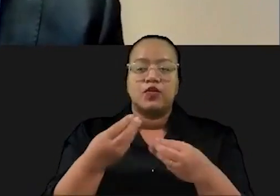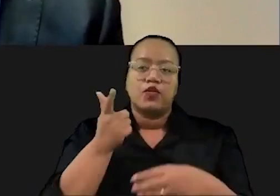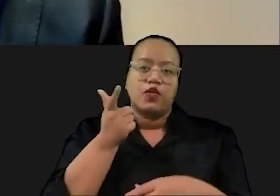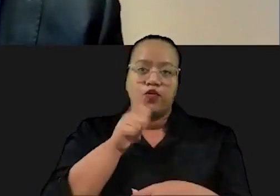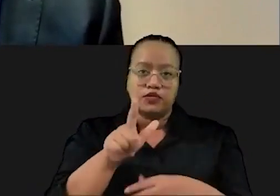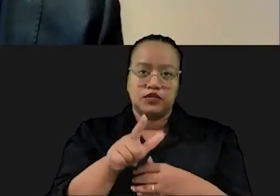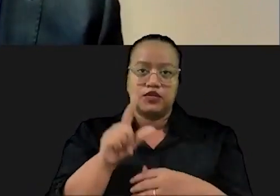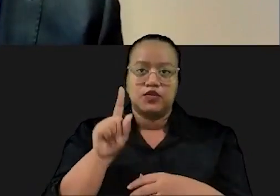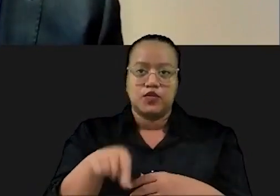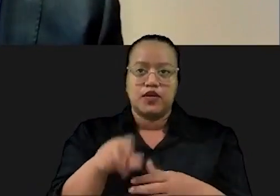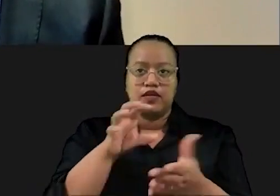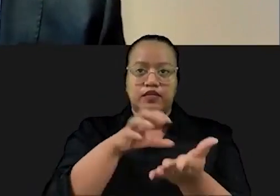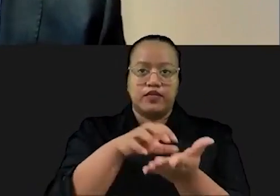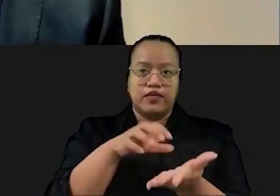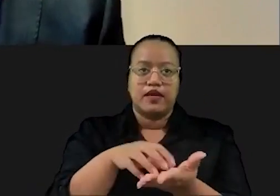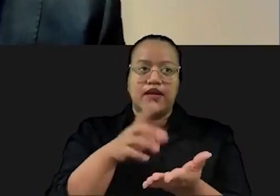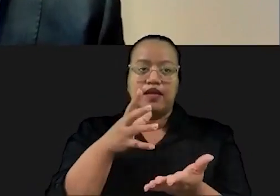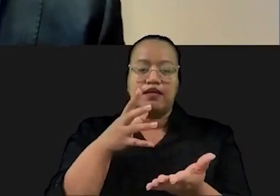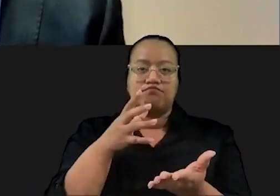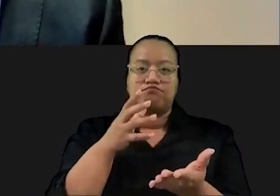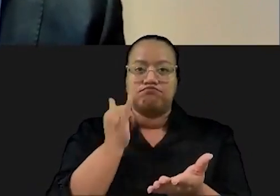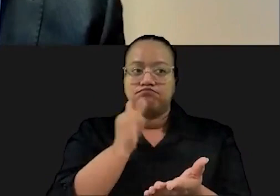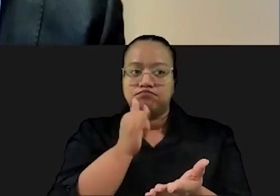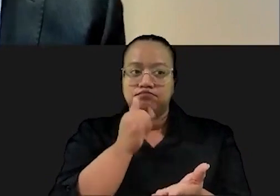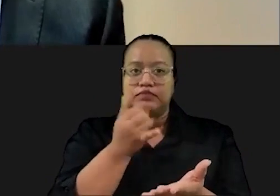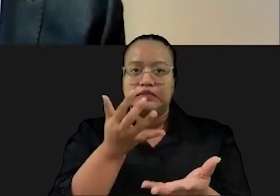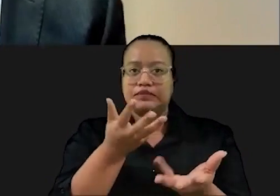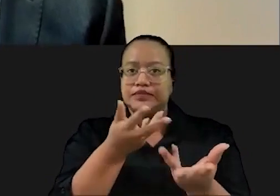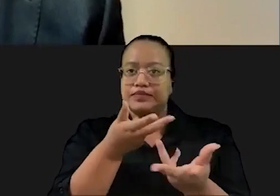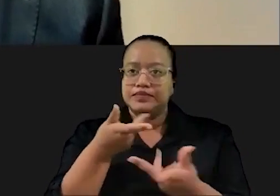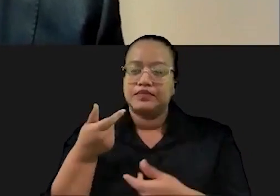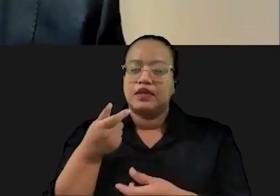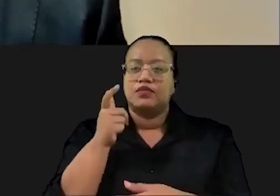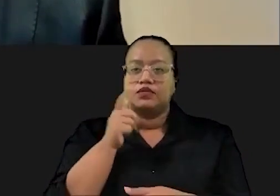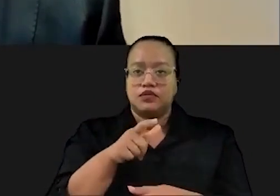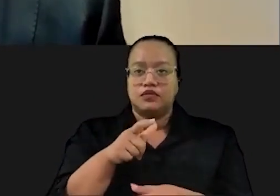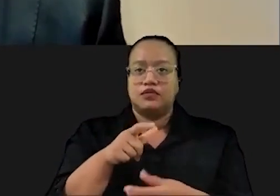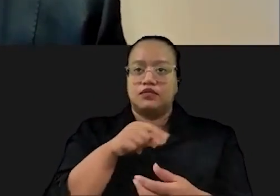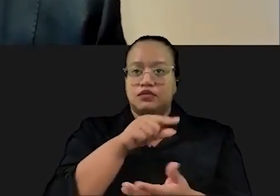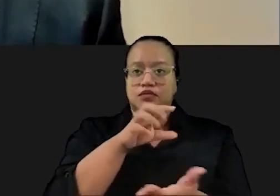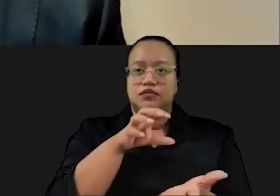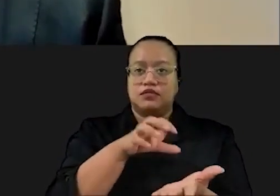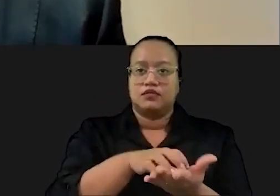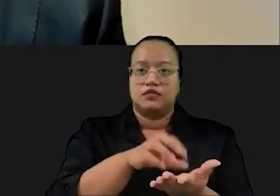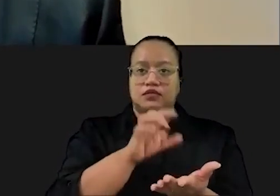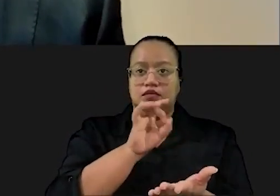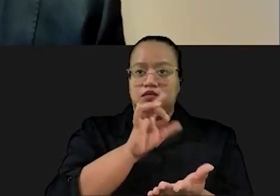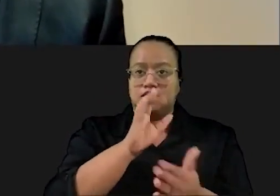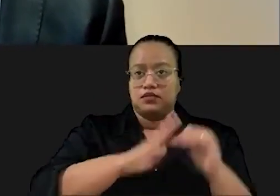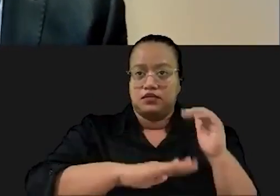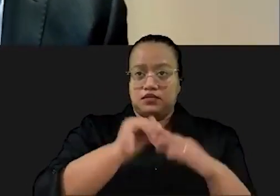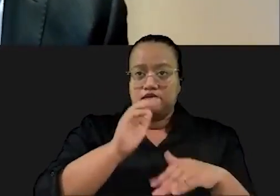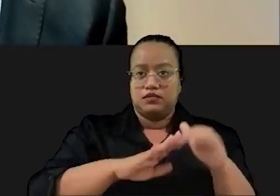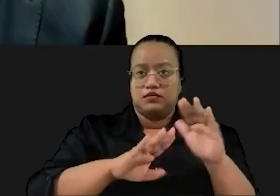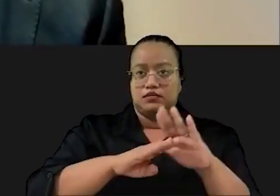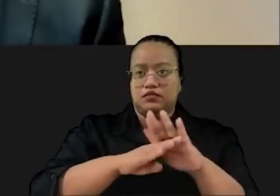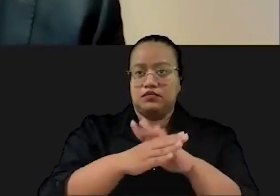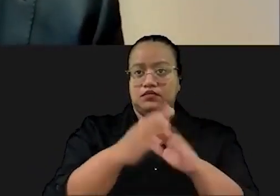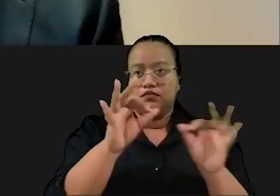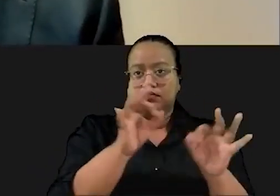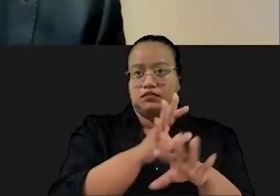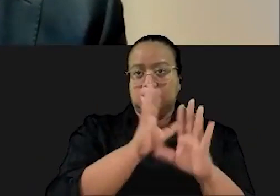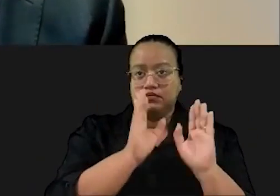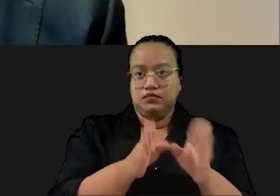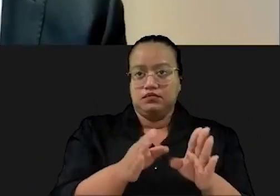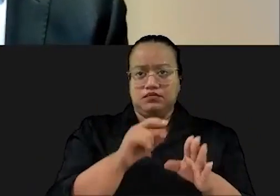disso na época dos autos físicos, né? As varas se apegavam cada uma à sua própria prática e muitas delas não queriam saber de